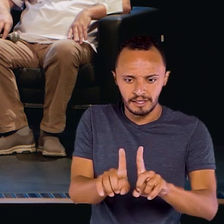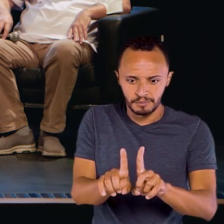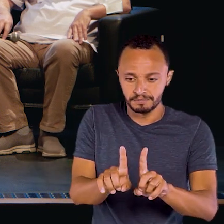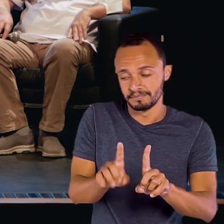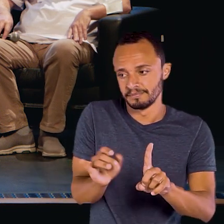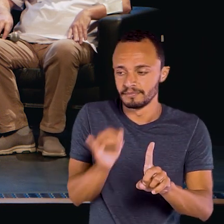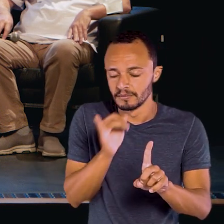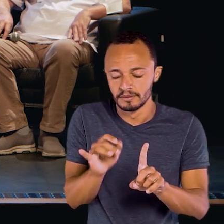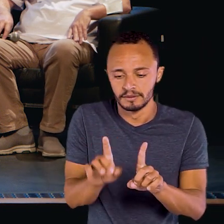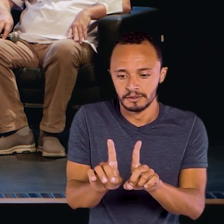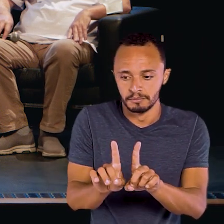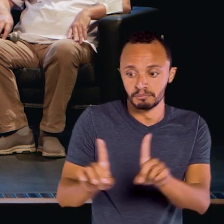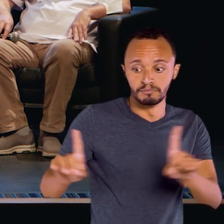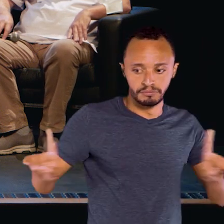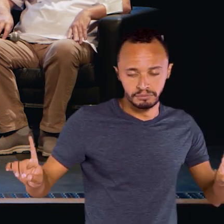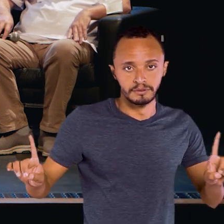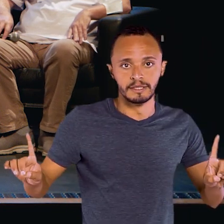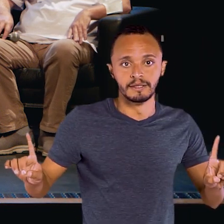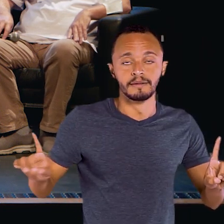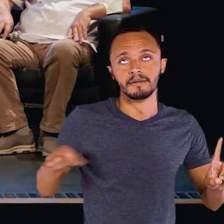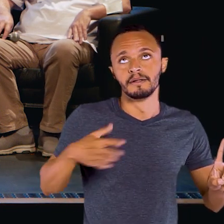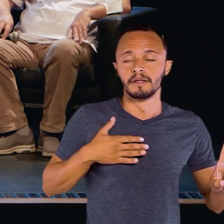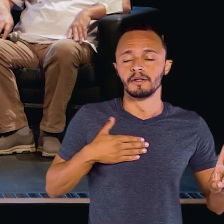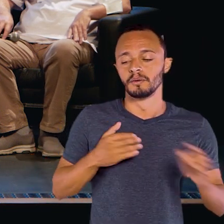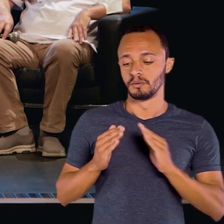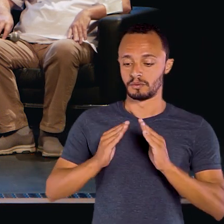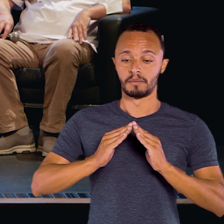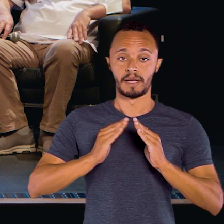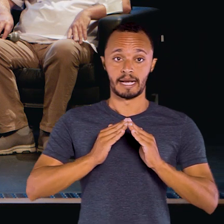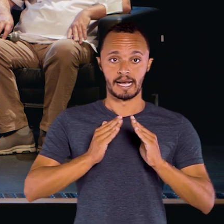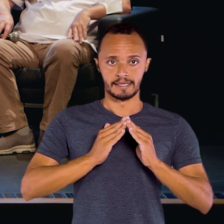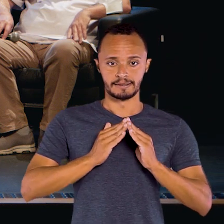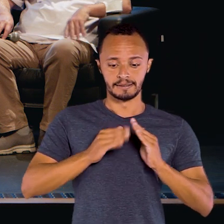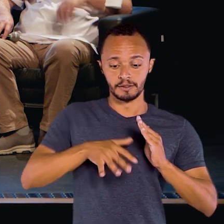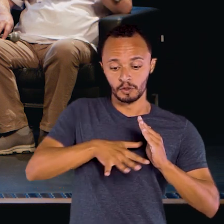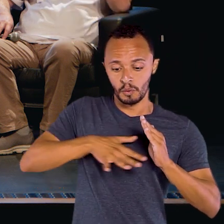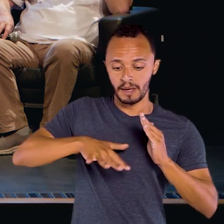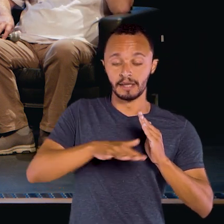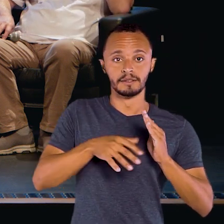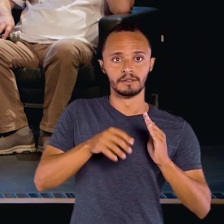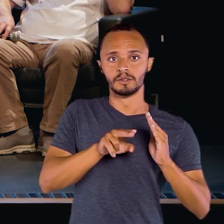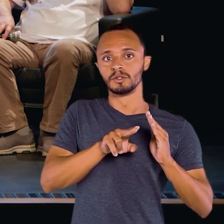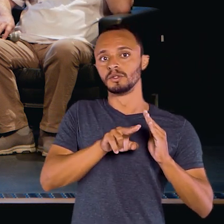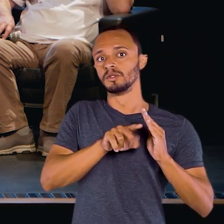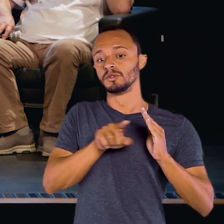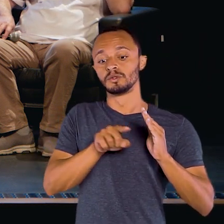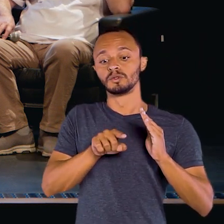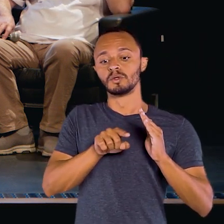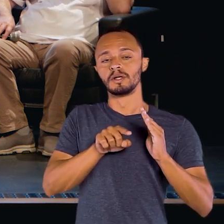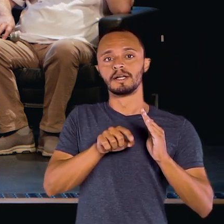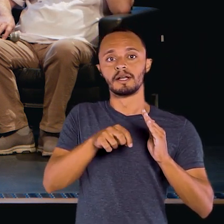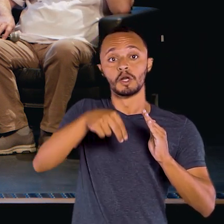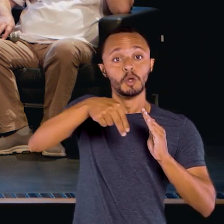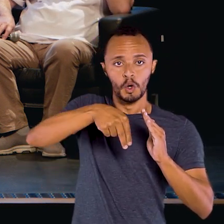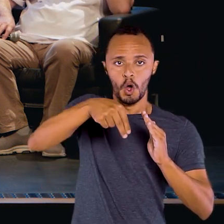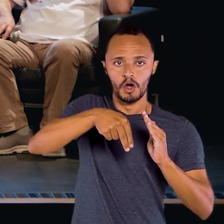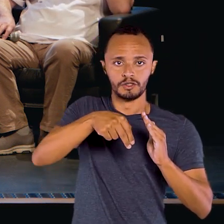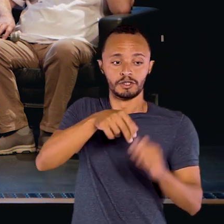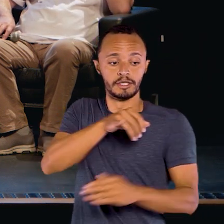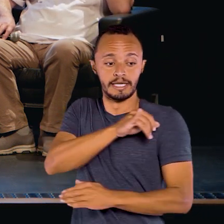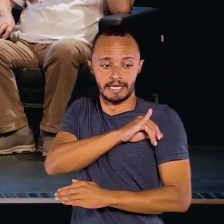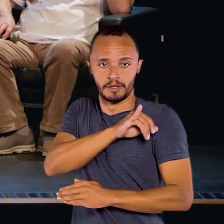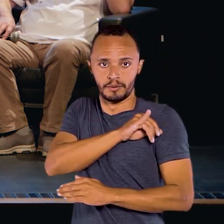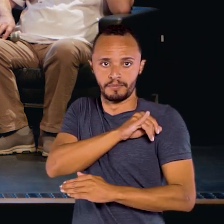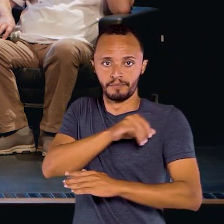negócio desse, né? Eu moro numa casa que fica num bairro de Zona Norte do Rio. Todas as ruas do meu bairro, que é Vila Isabel,